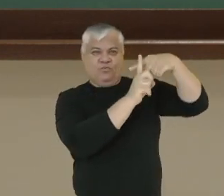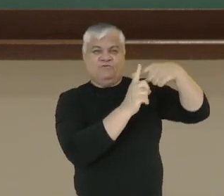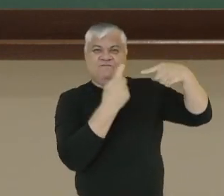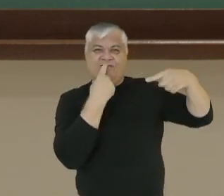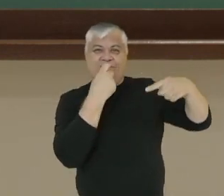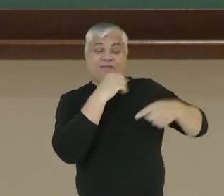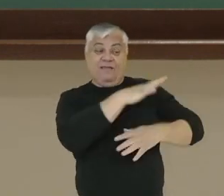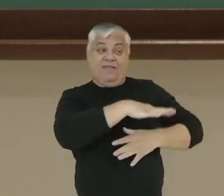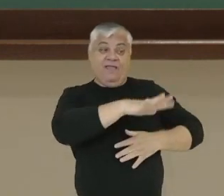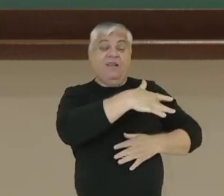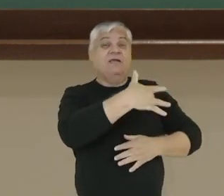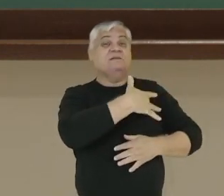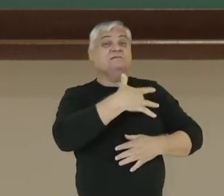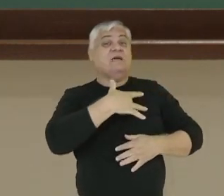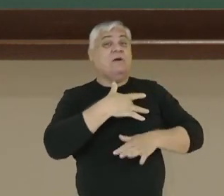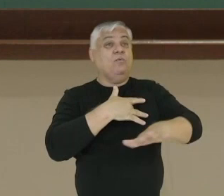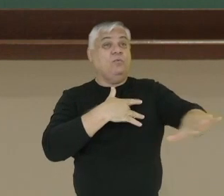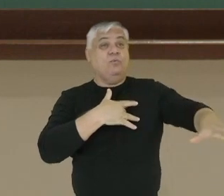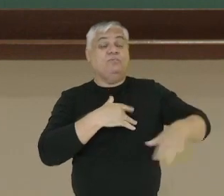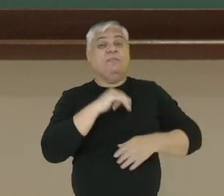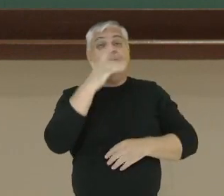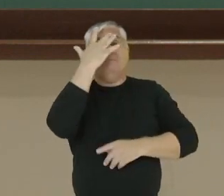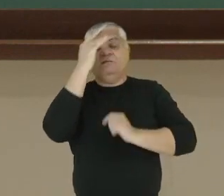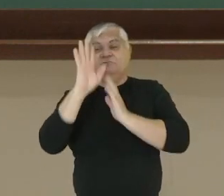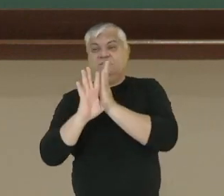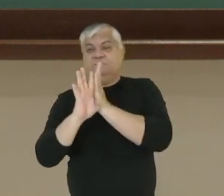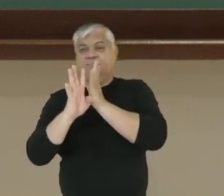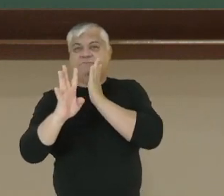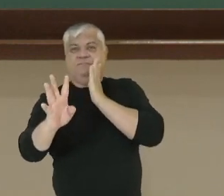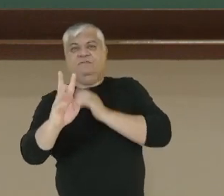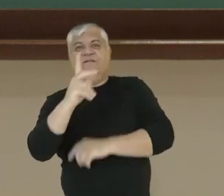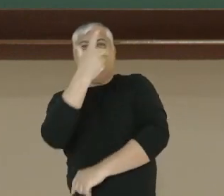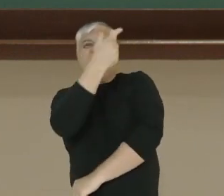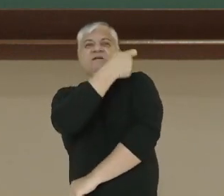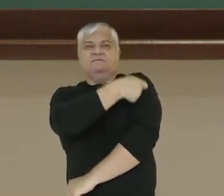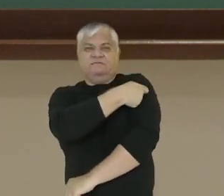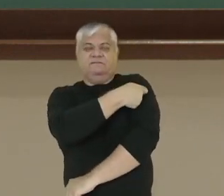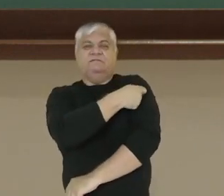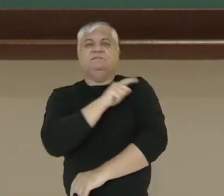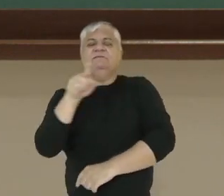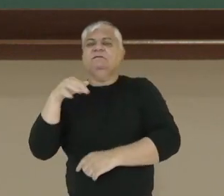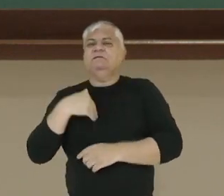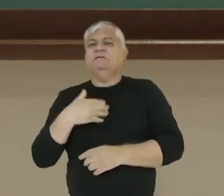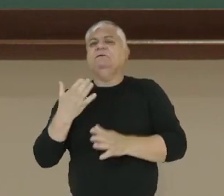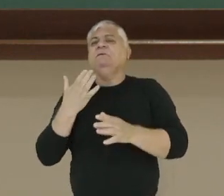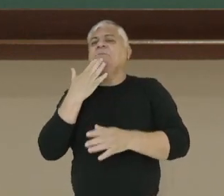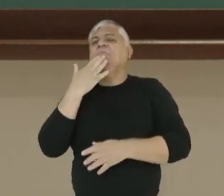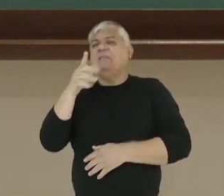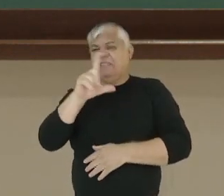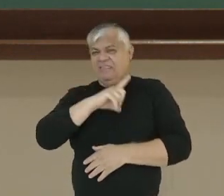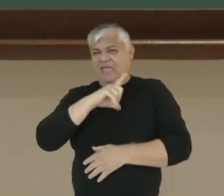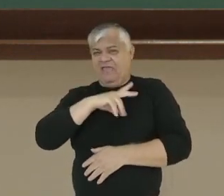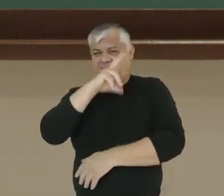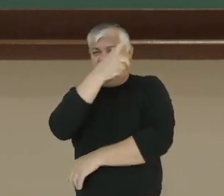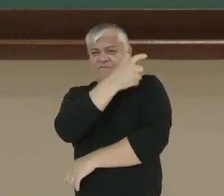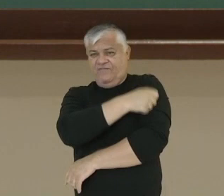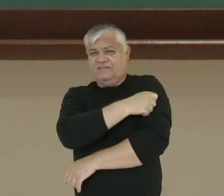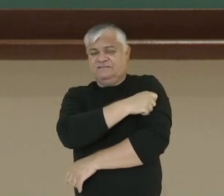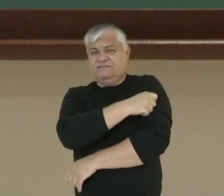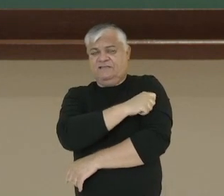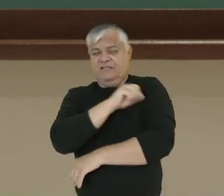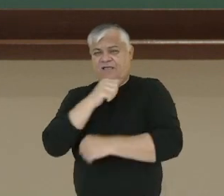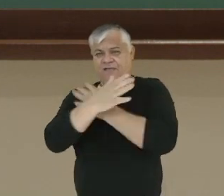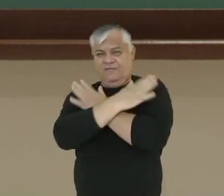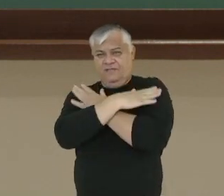da saúde. As pessoas estão na fila para serem vacinadas. E aí ele pediu, tem vacina contra o desemprego? O que isso